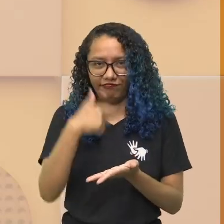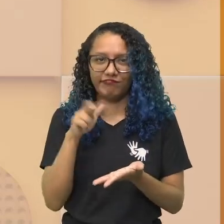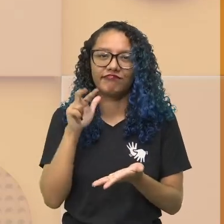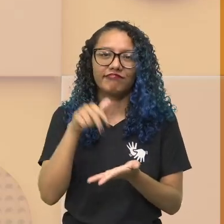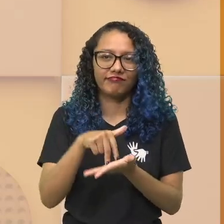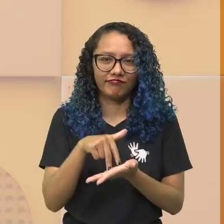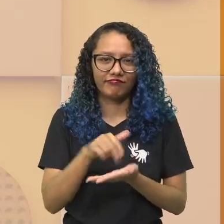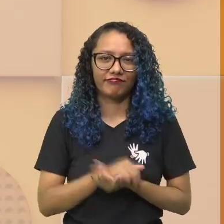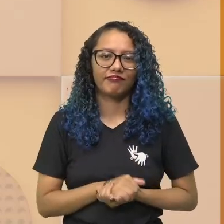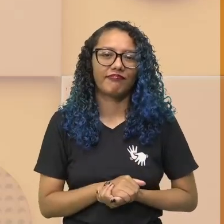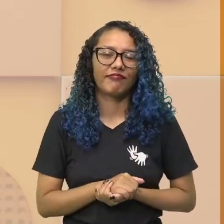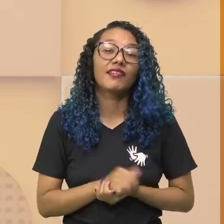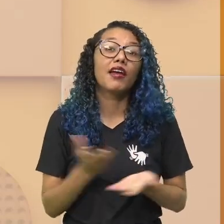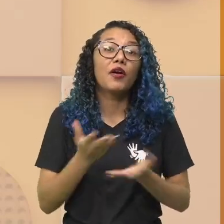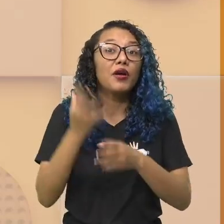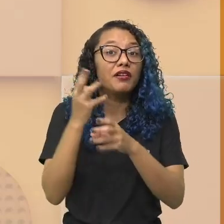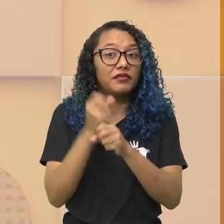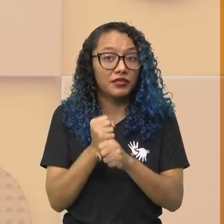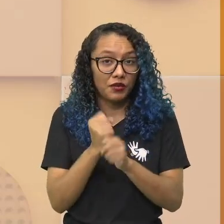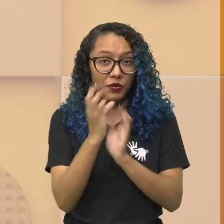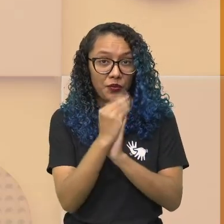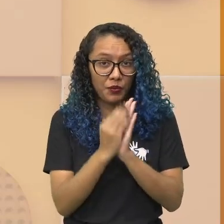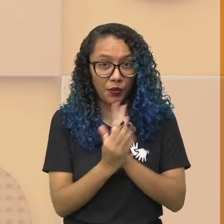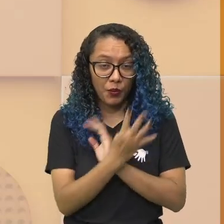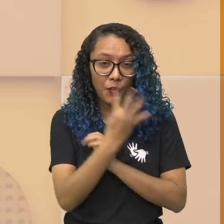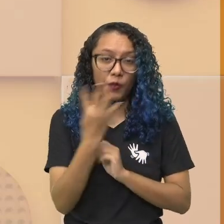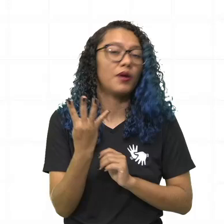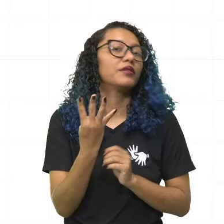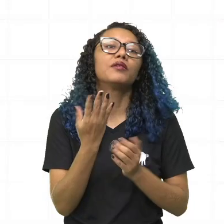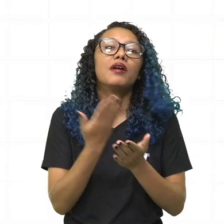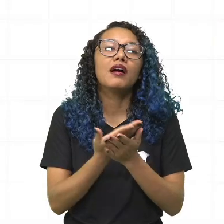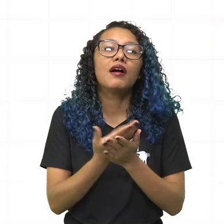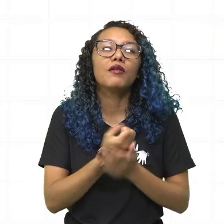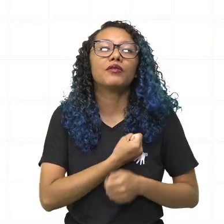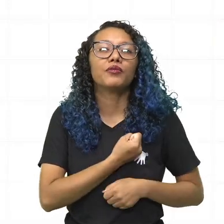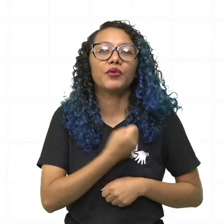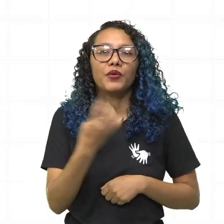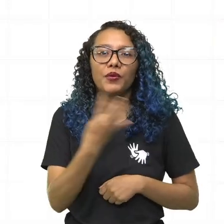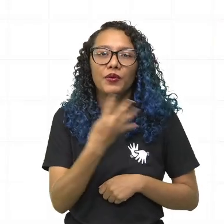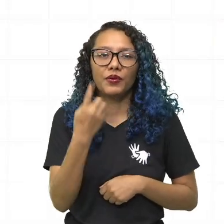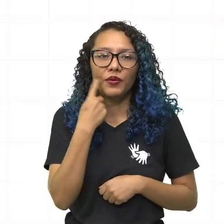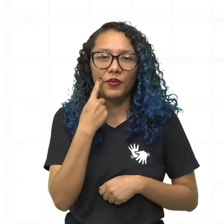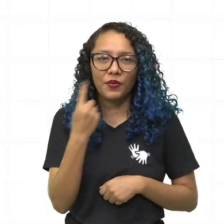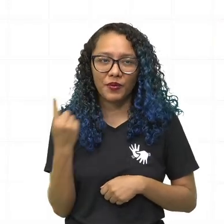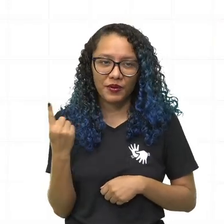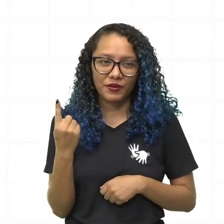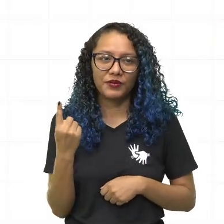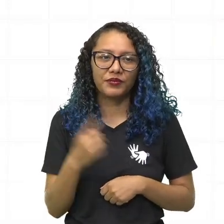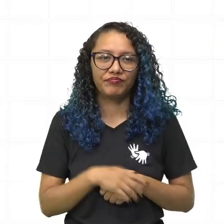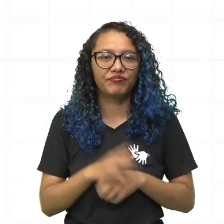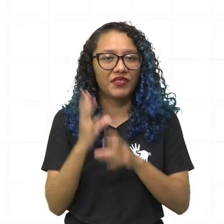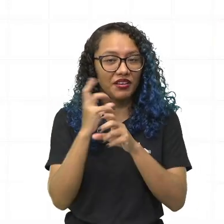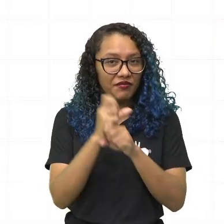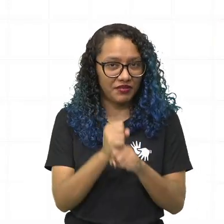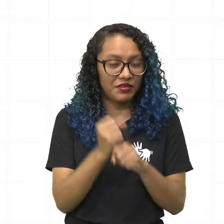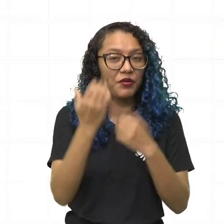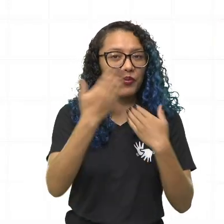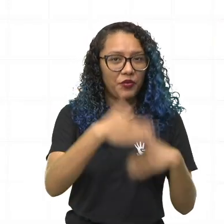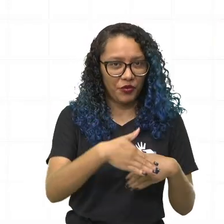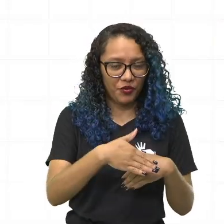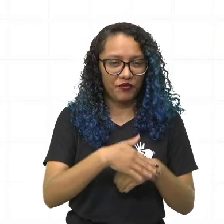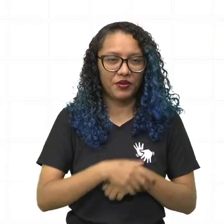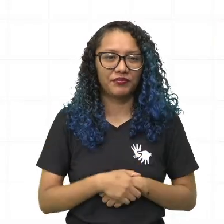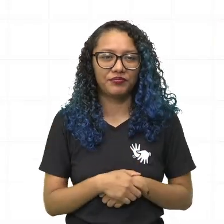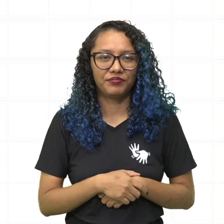aqui da unidade 4. Essa é a aula 44, né, gente? Como a gente vai ver aí na tela agora, a aula de revisão e de avaliação,